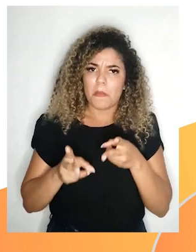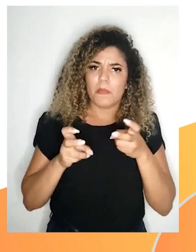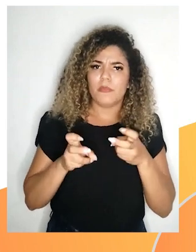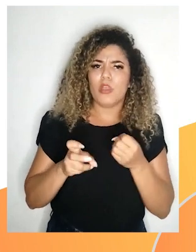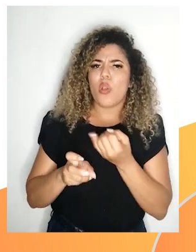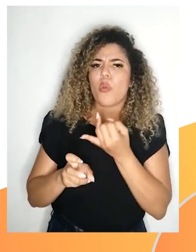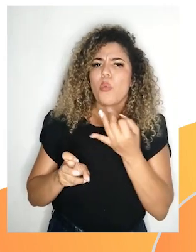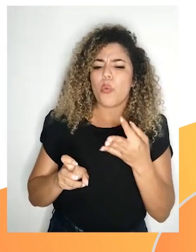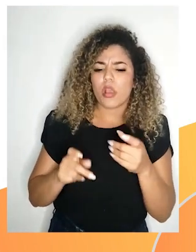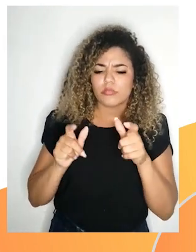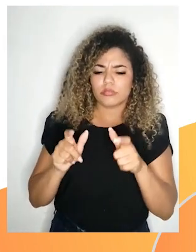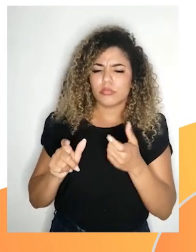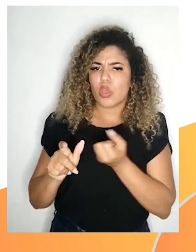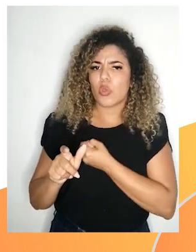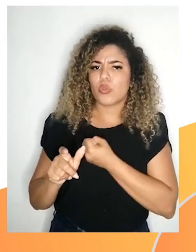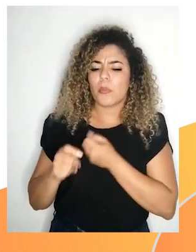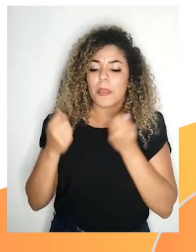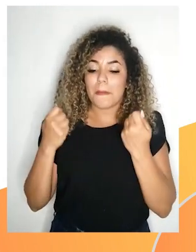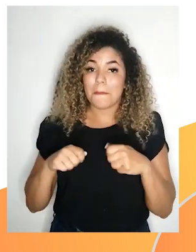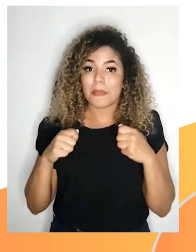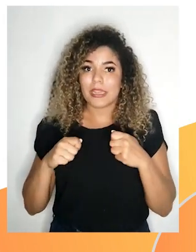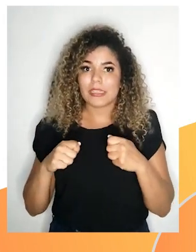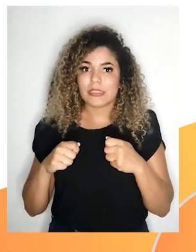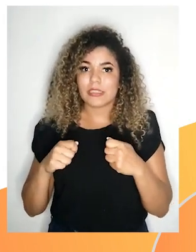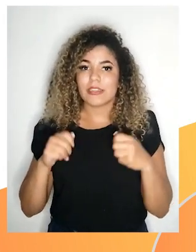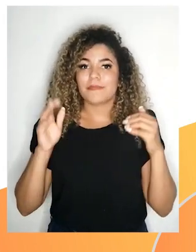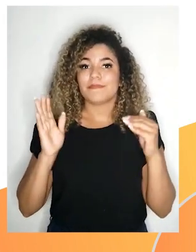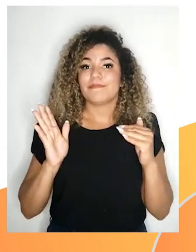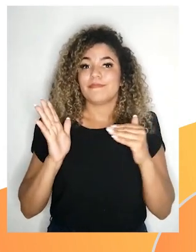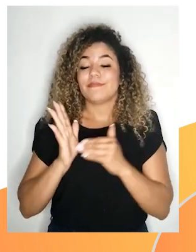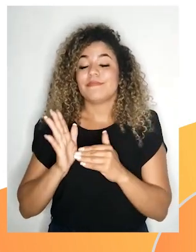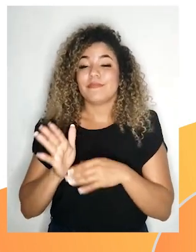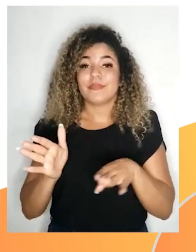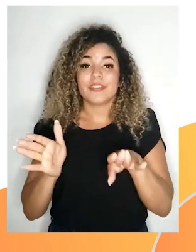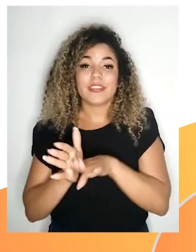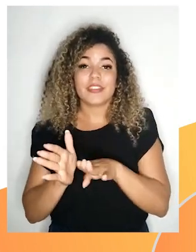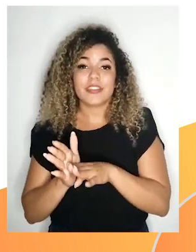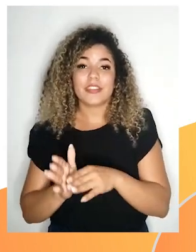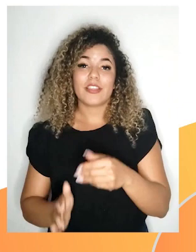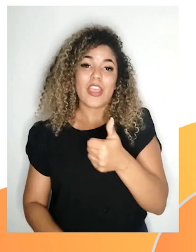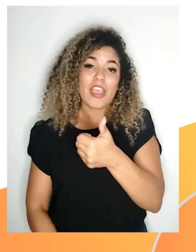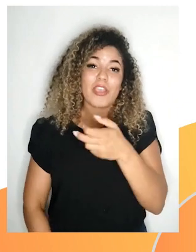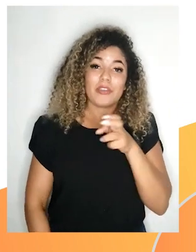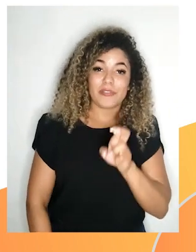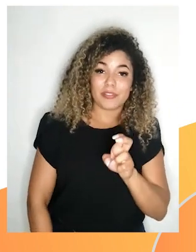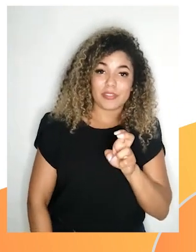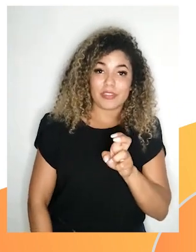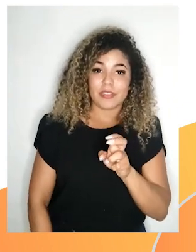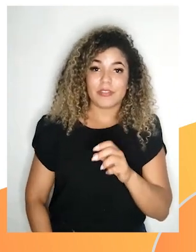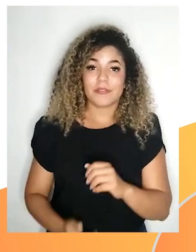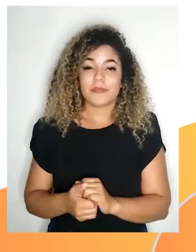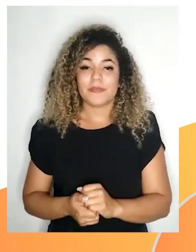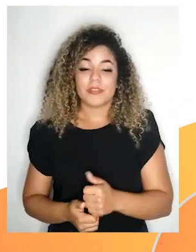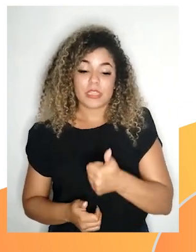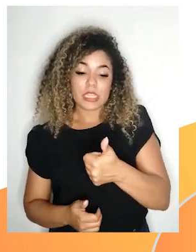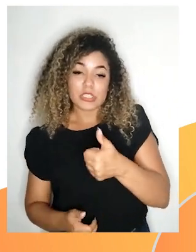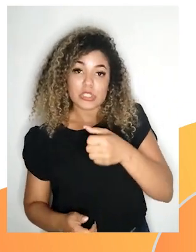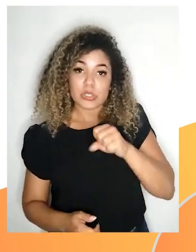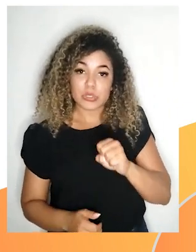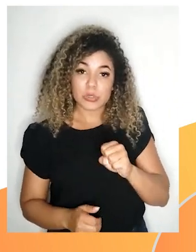quantas casas ele precisa, certo? Para ele chegar até a casa 25. Então, de